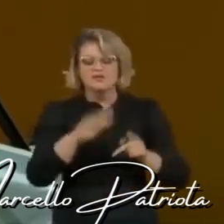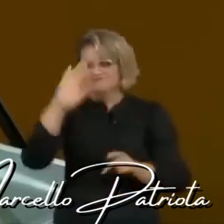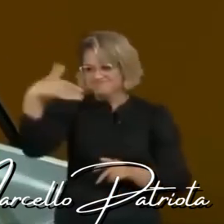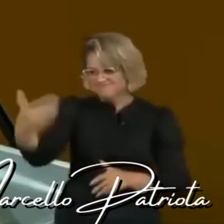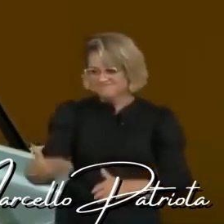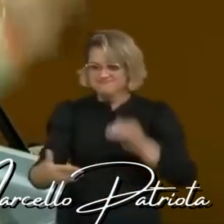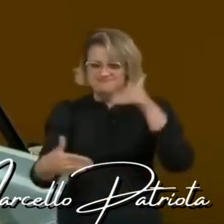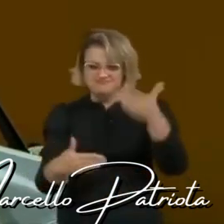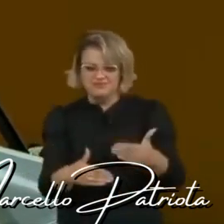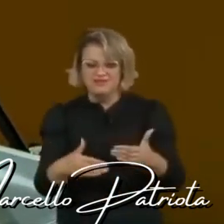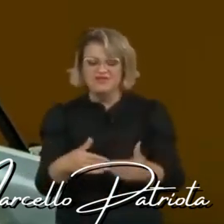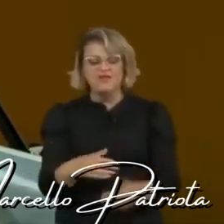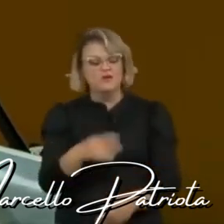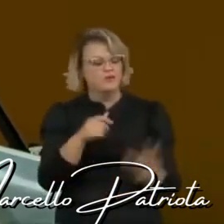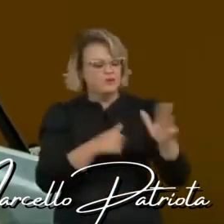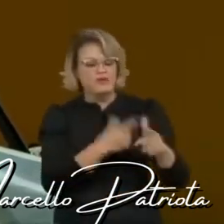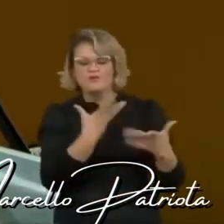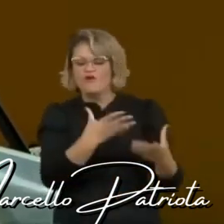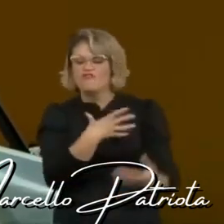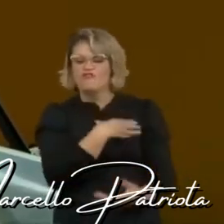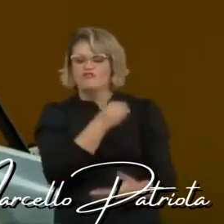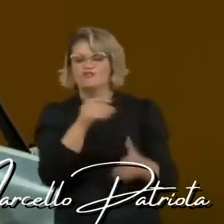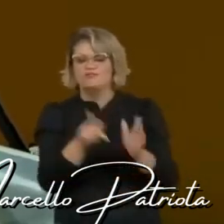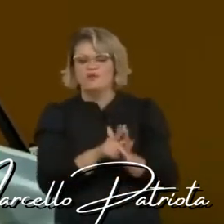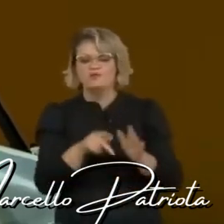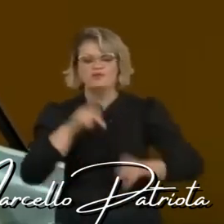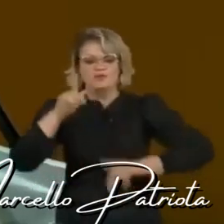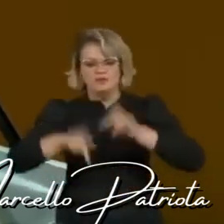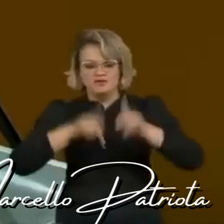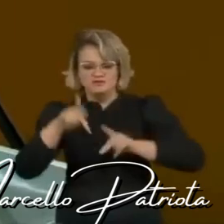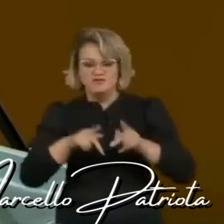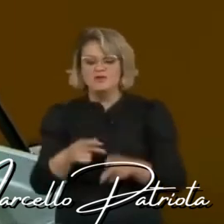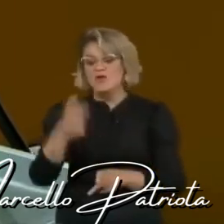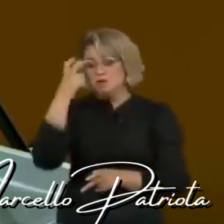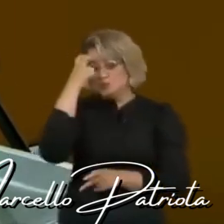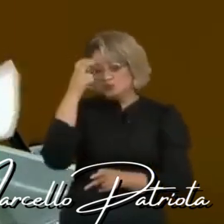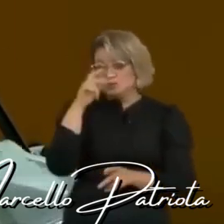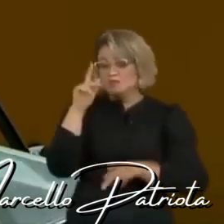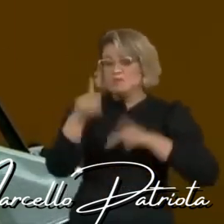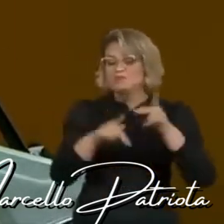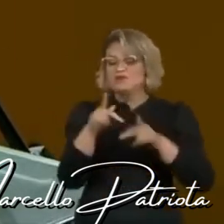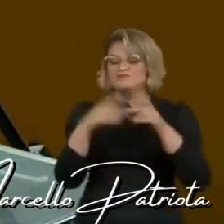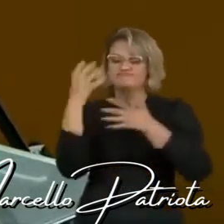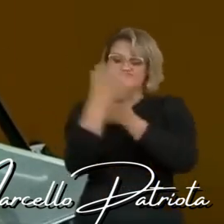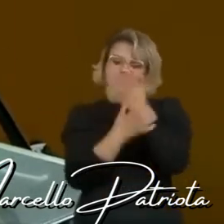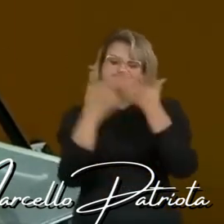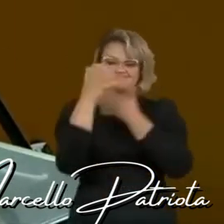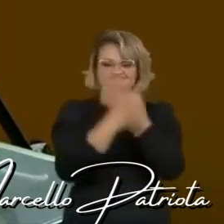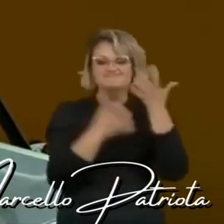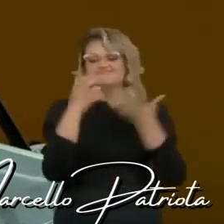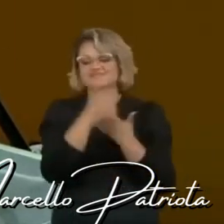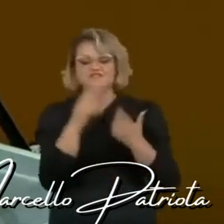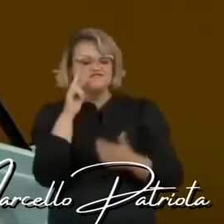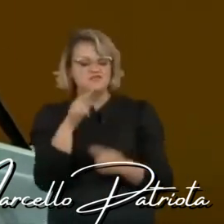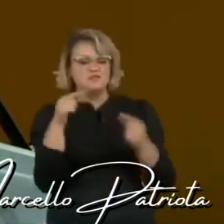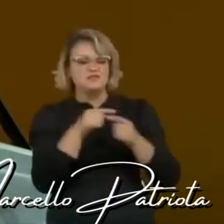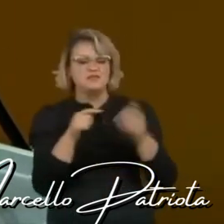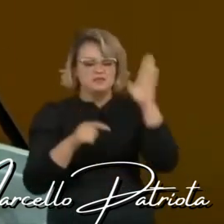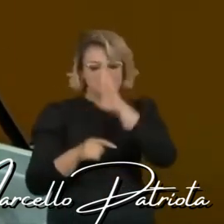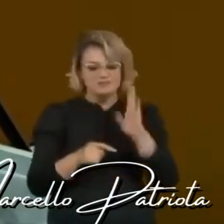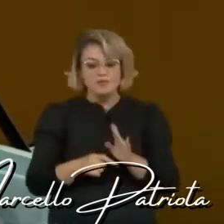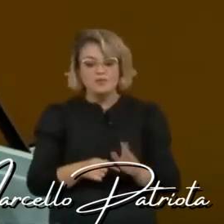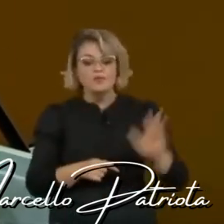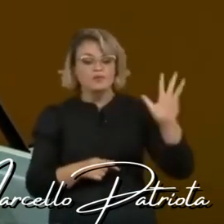o filho do povo. É cultura popular, cantando o Brasil de novo. É